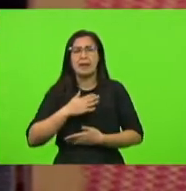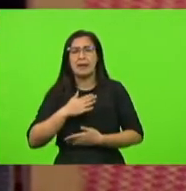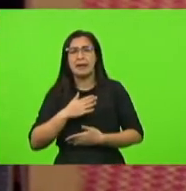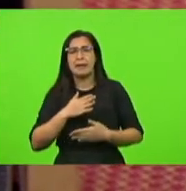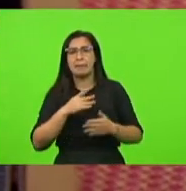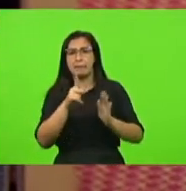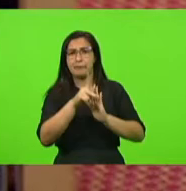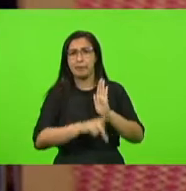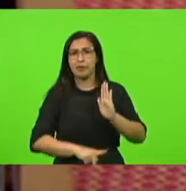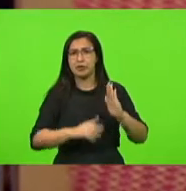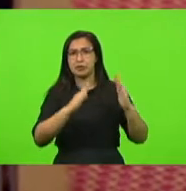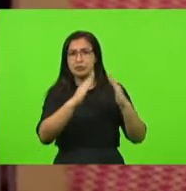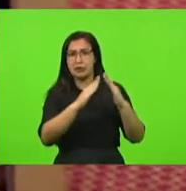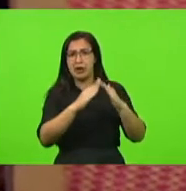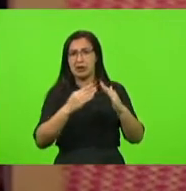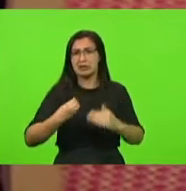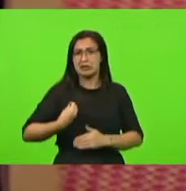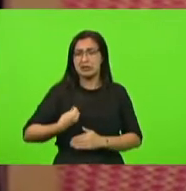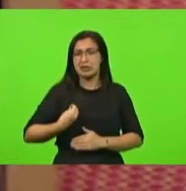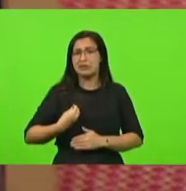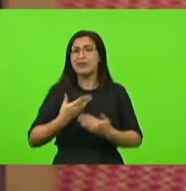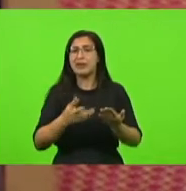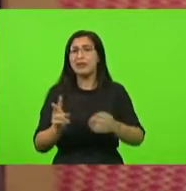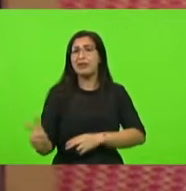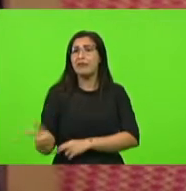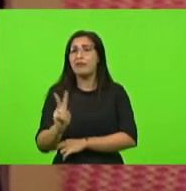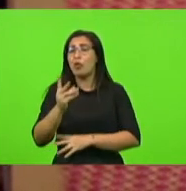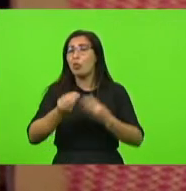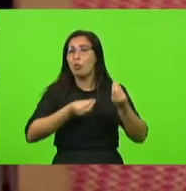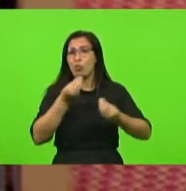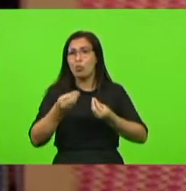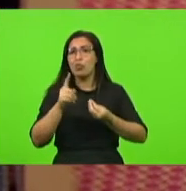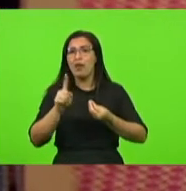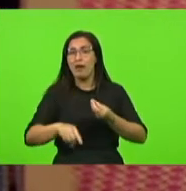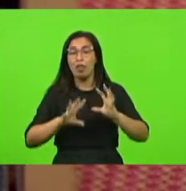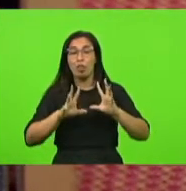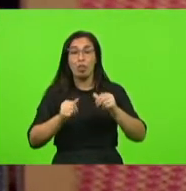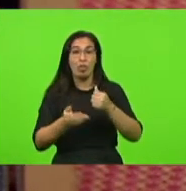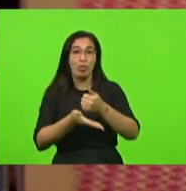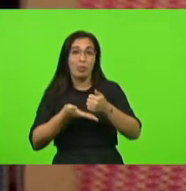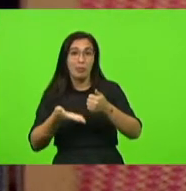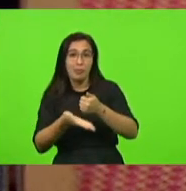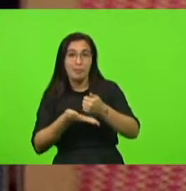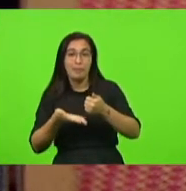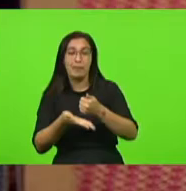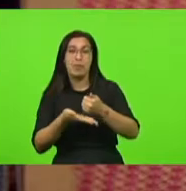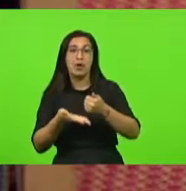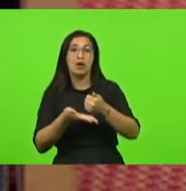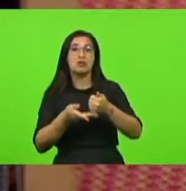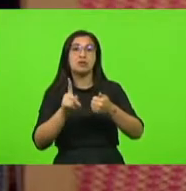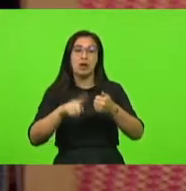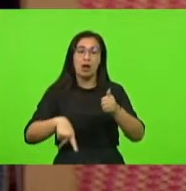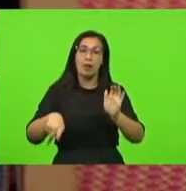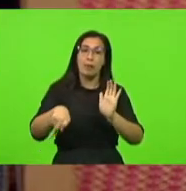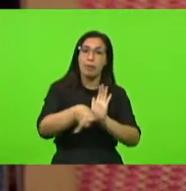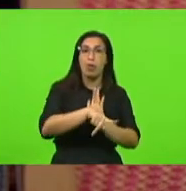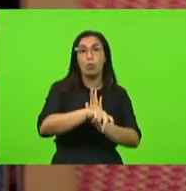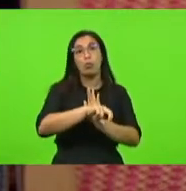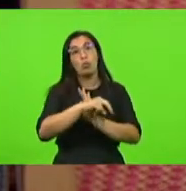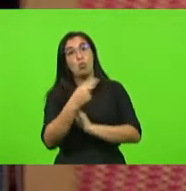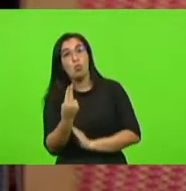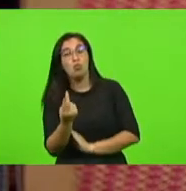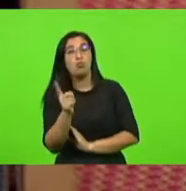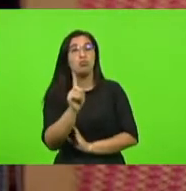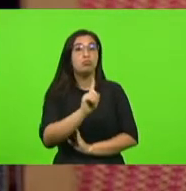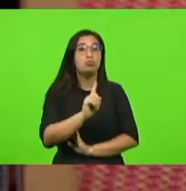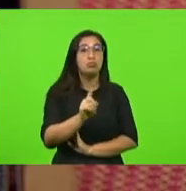Vida, os valores eram todos com base em pertencer ou não pertencer a uma